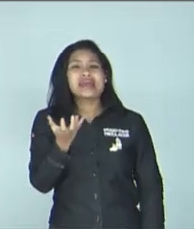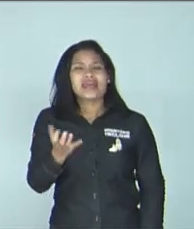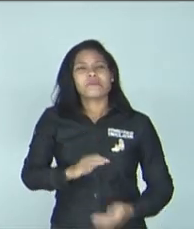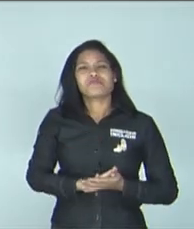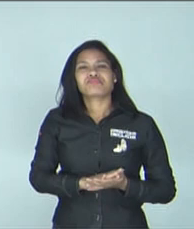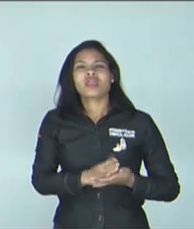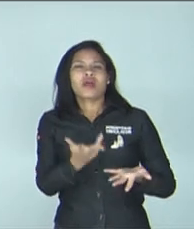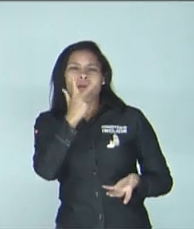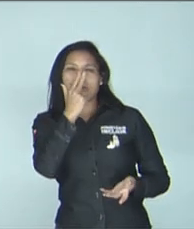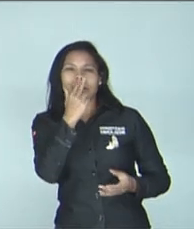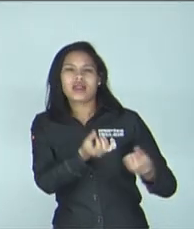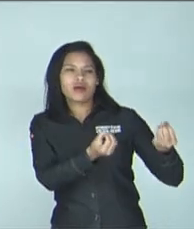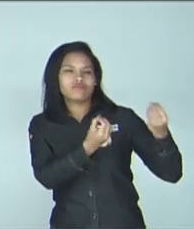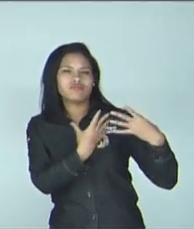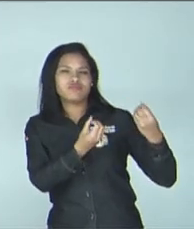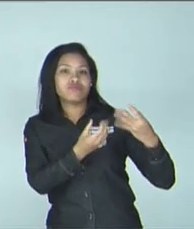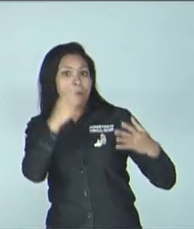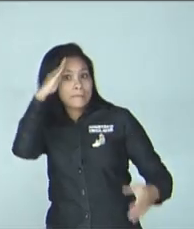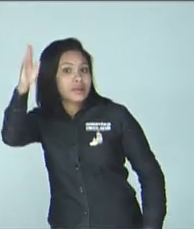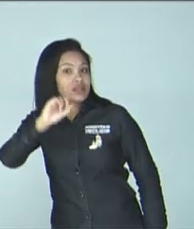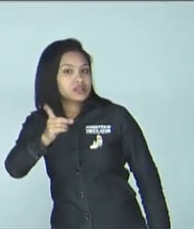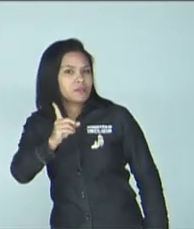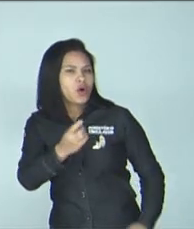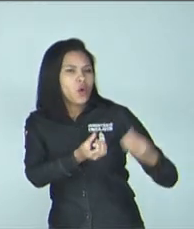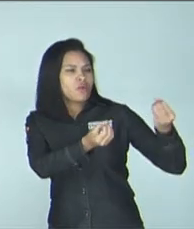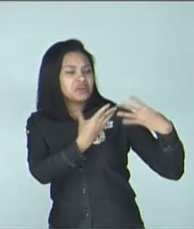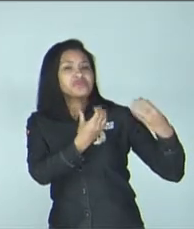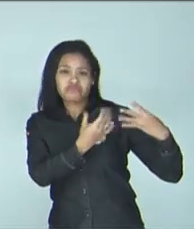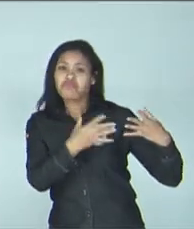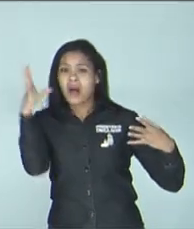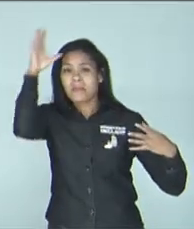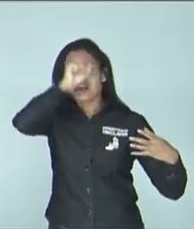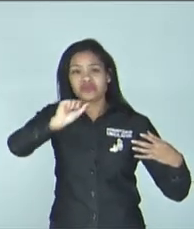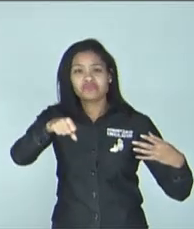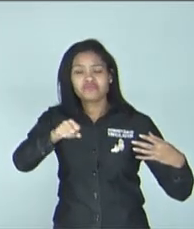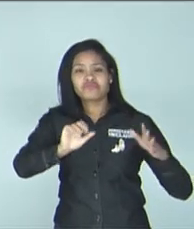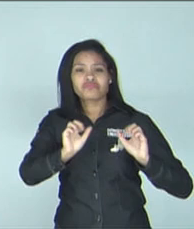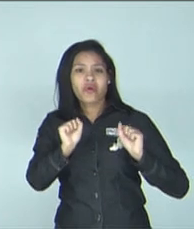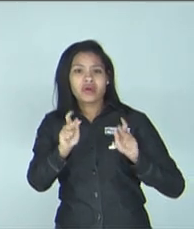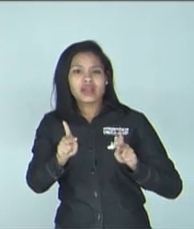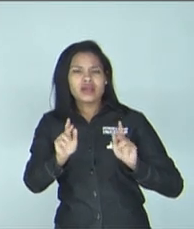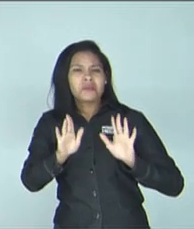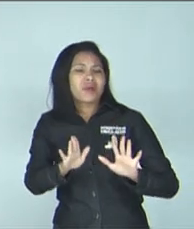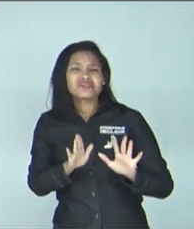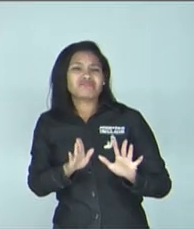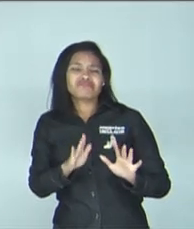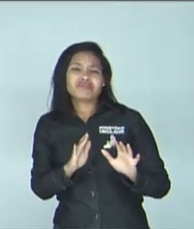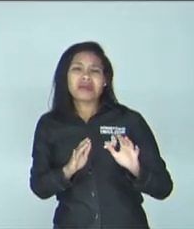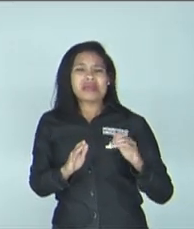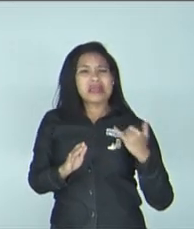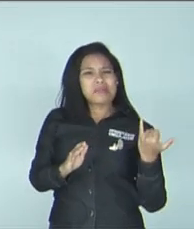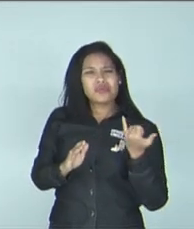lições periféricas às regiões menos relevantes a sessões menos